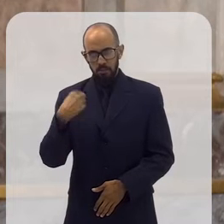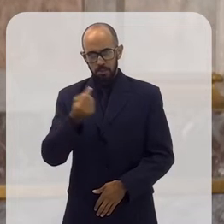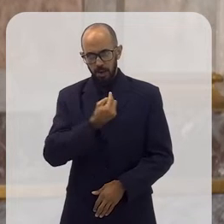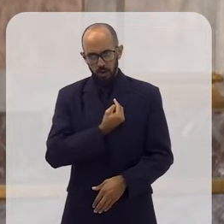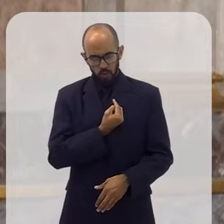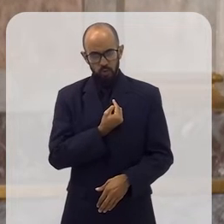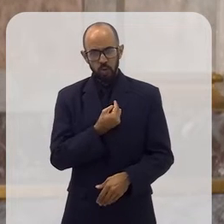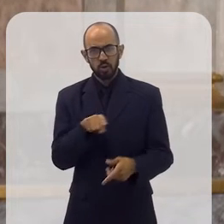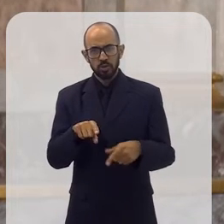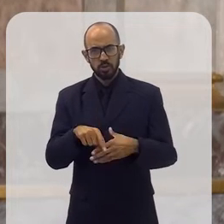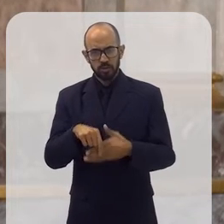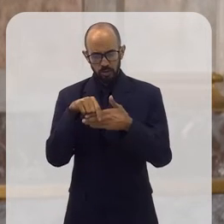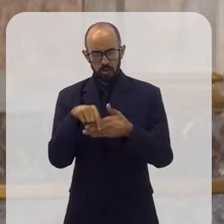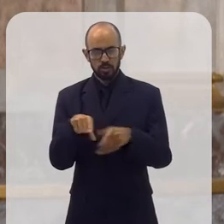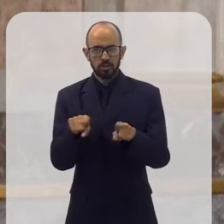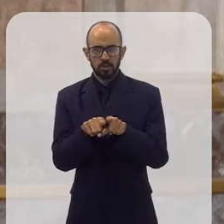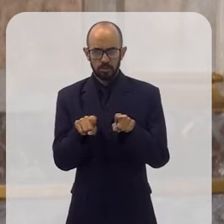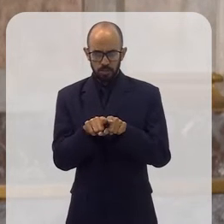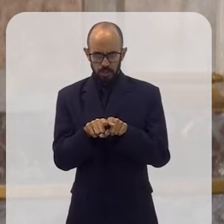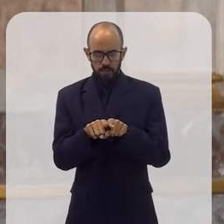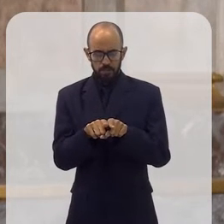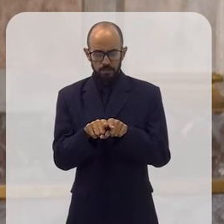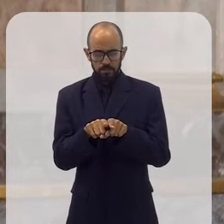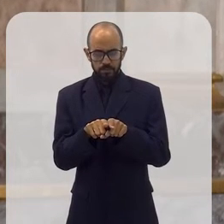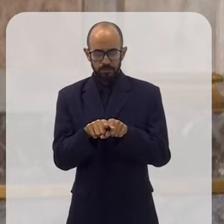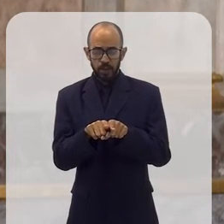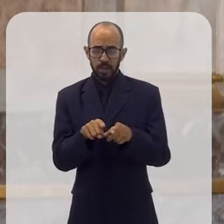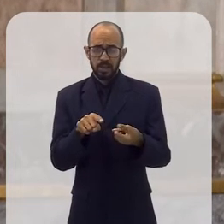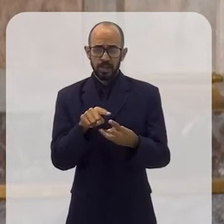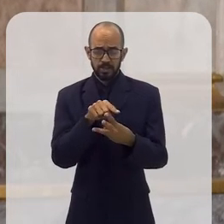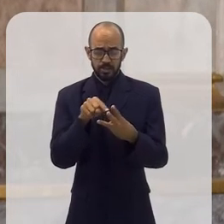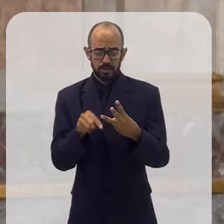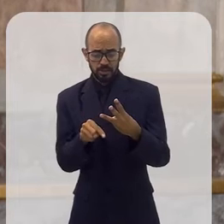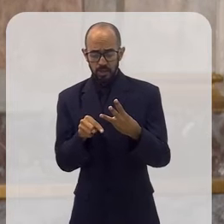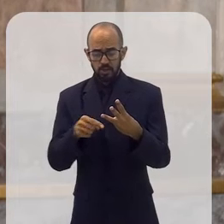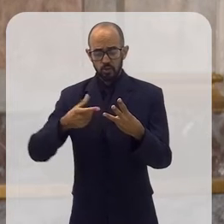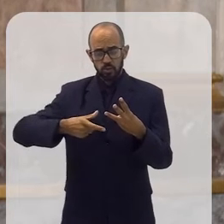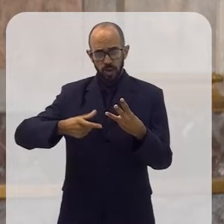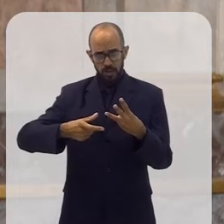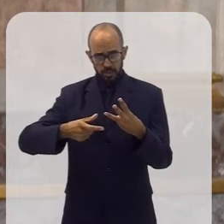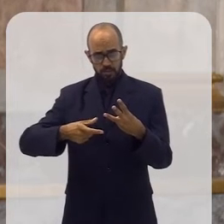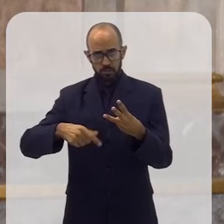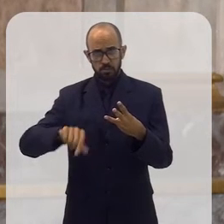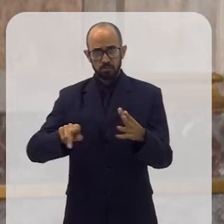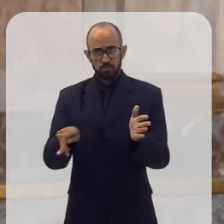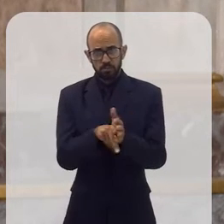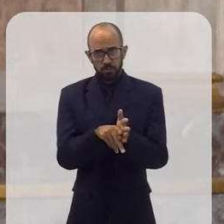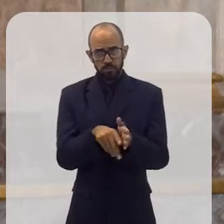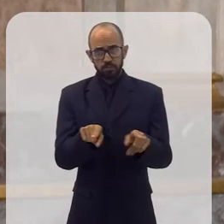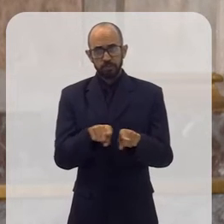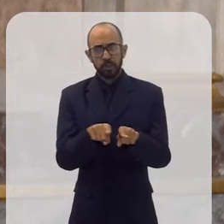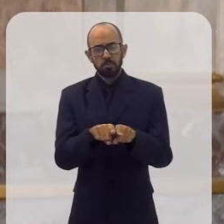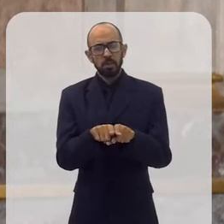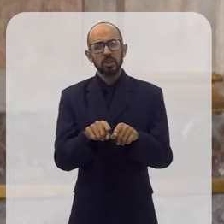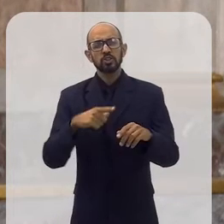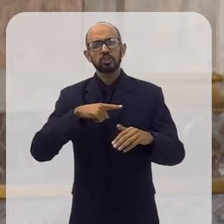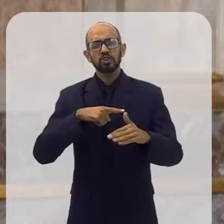também pertence para o nosso patriarcado. Aí tem esses três em específico e